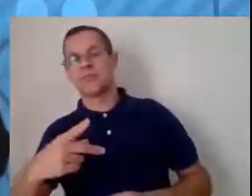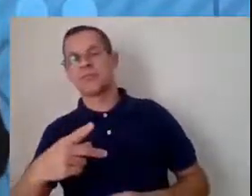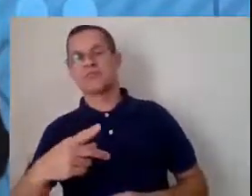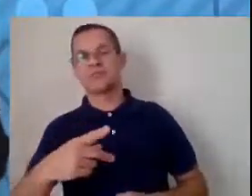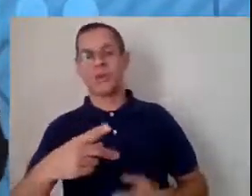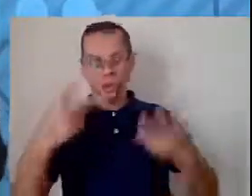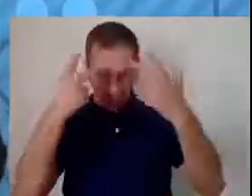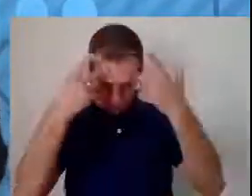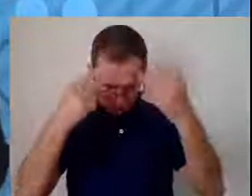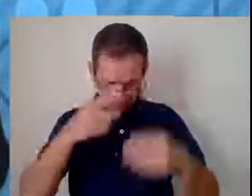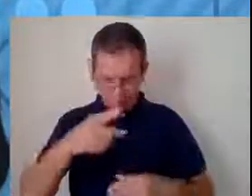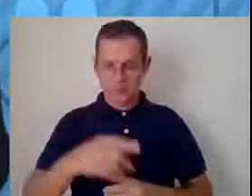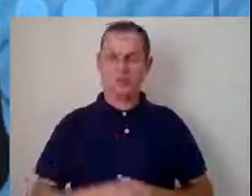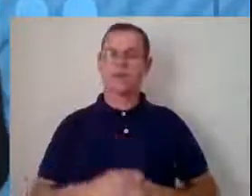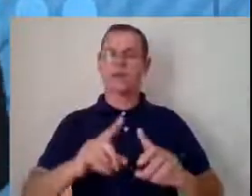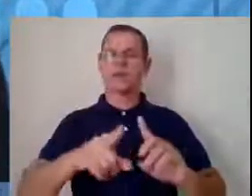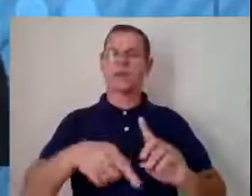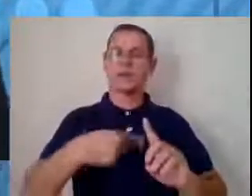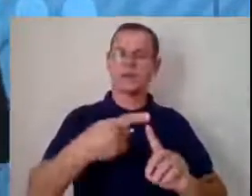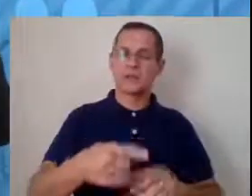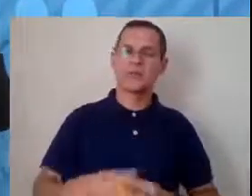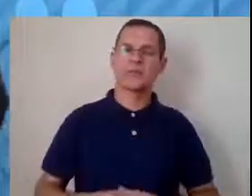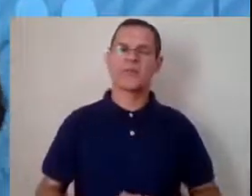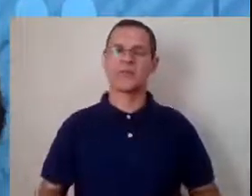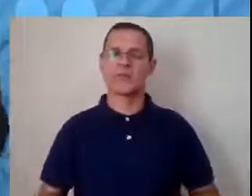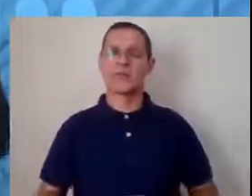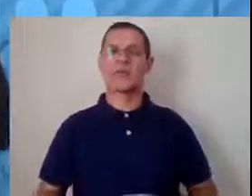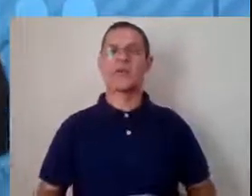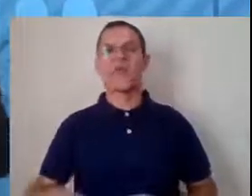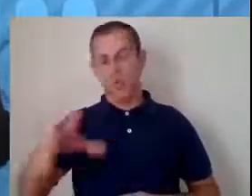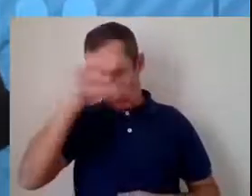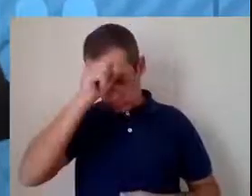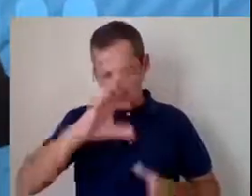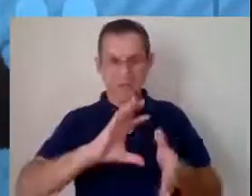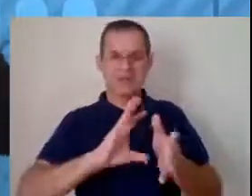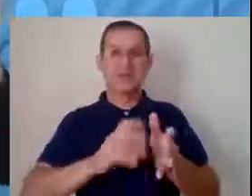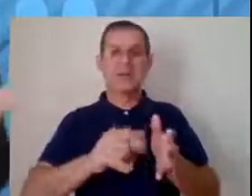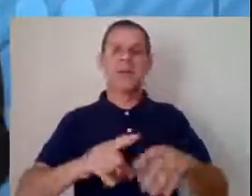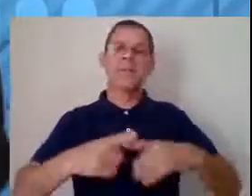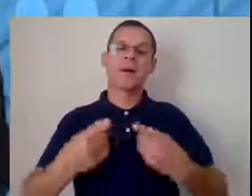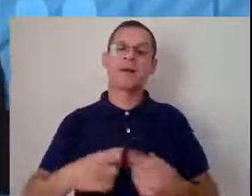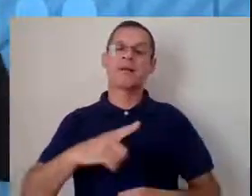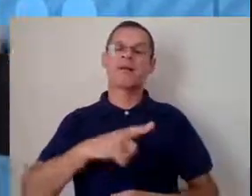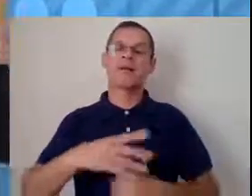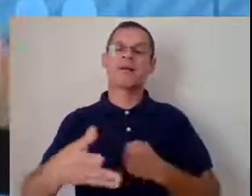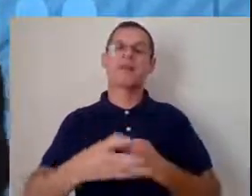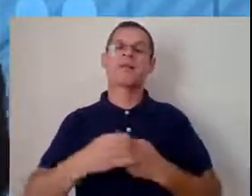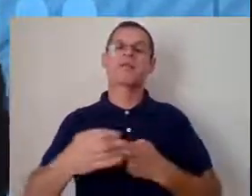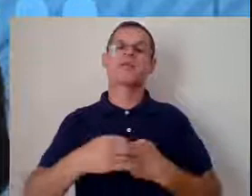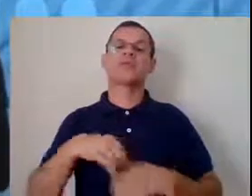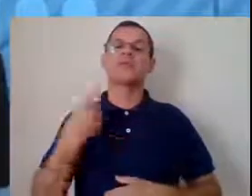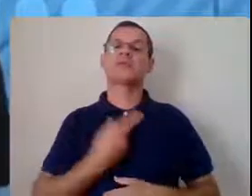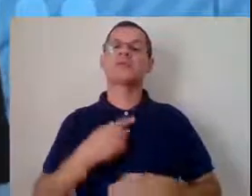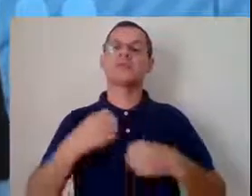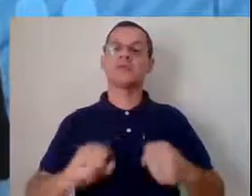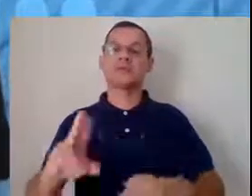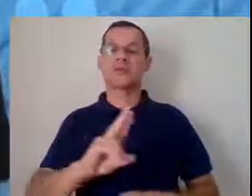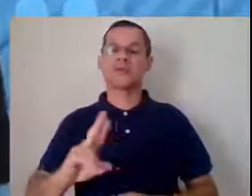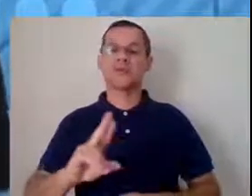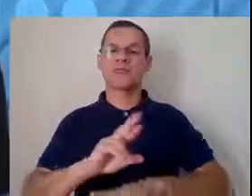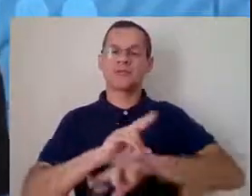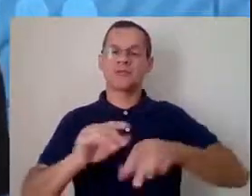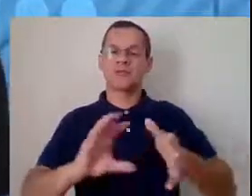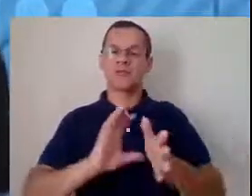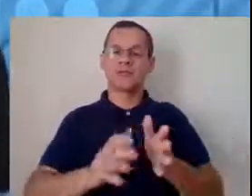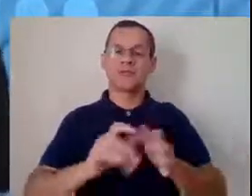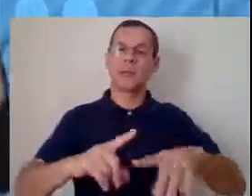comum. Vocês, depois, daqui a pouco, vocês vão aprender banco de dados, vão ter a noção que nós podemos usar uma série de